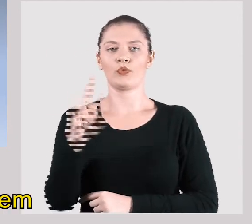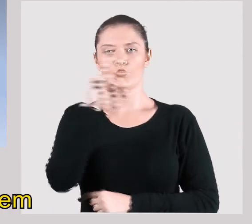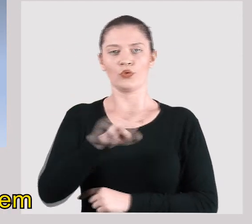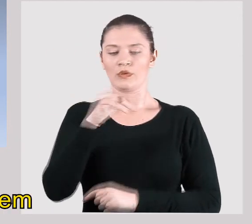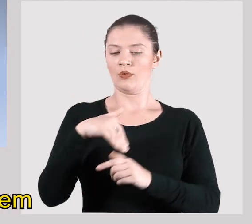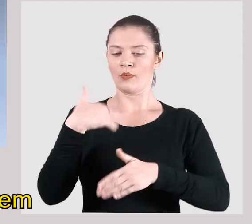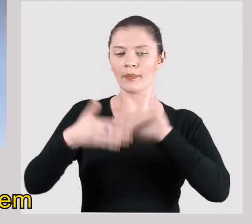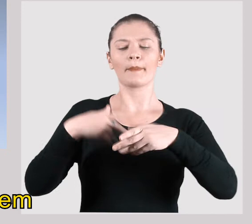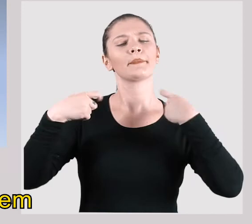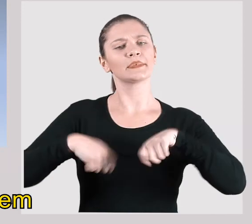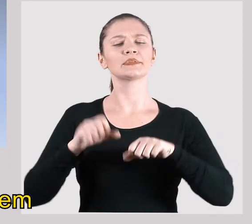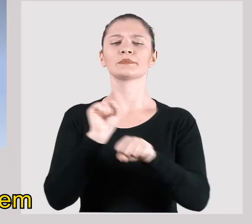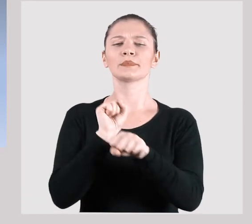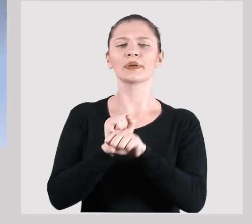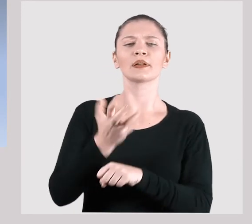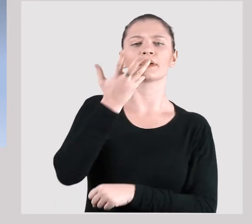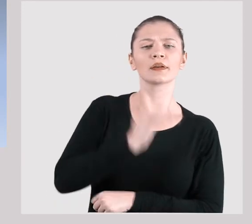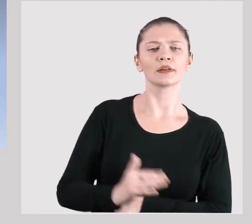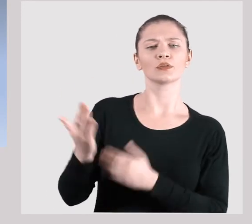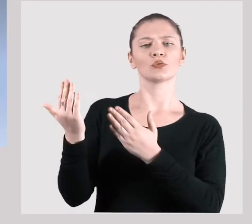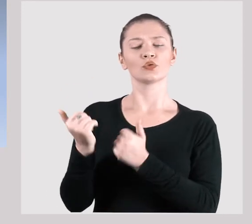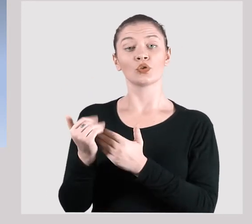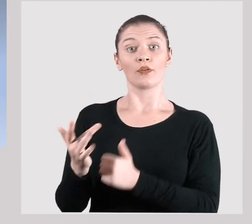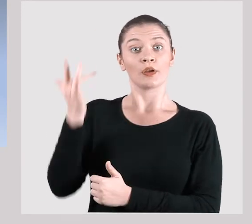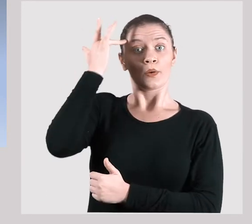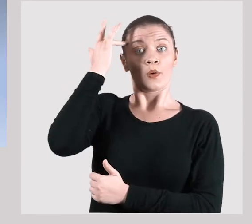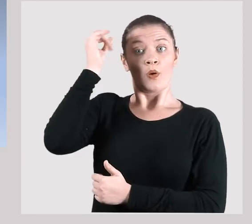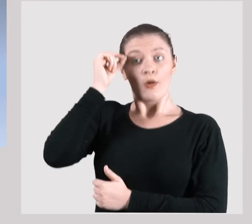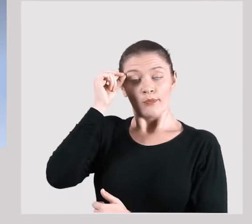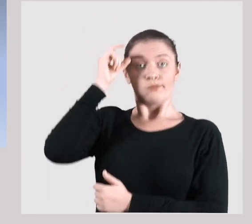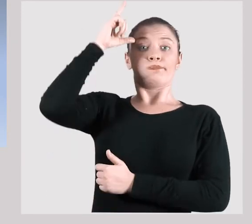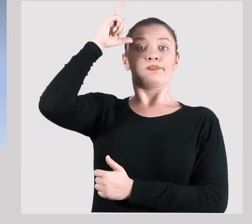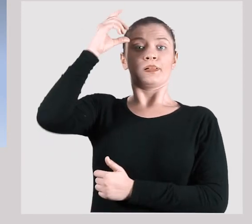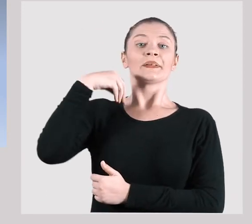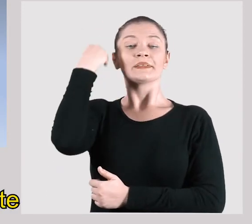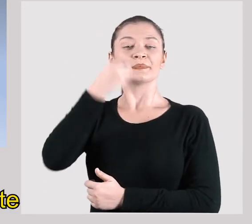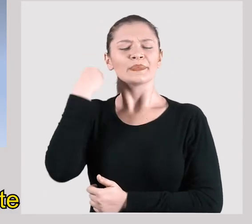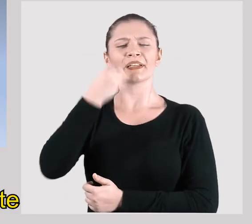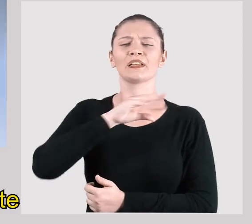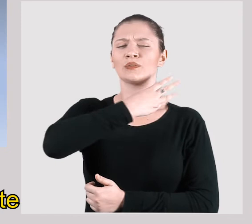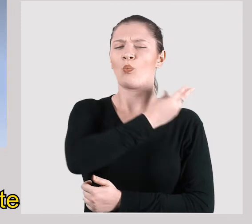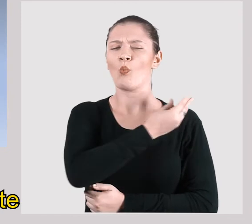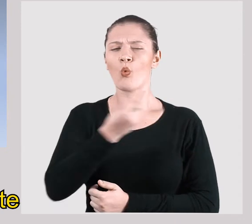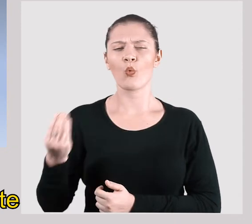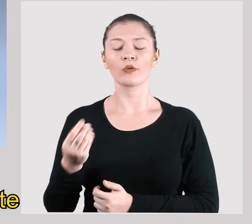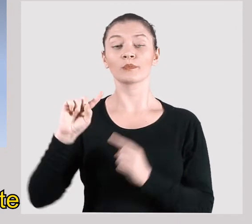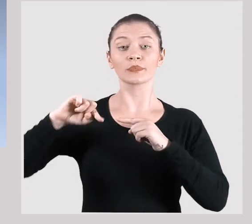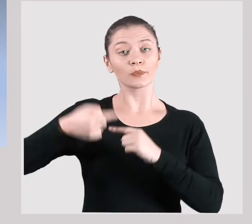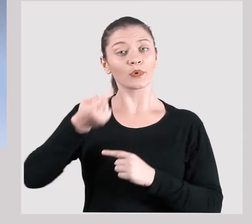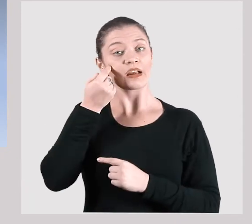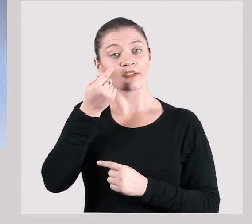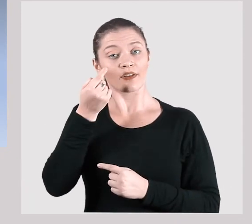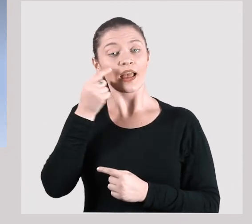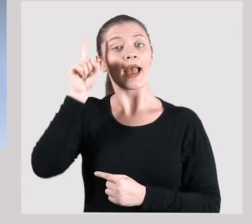que esperar o jovem, a criança e o jovem em si amadurecerem, passarem por várias experiências para depois ver se isso realmente